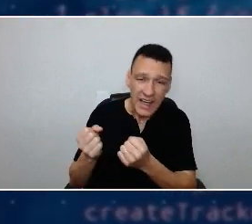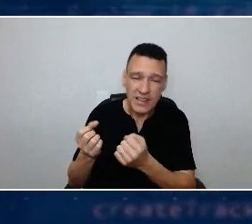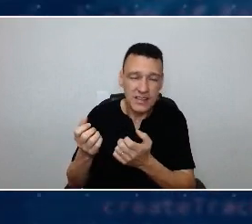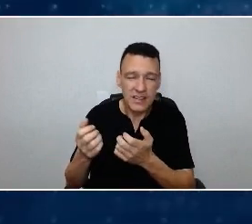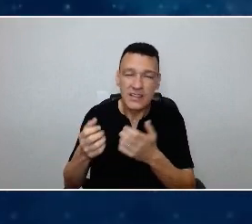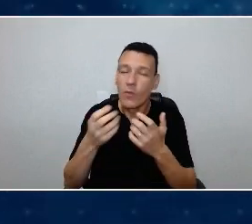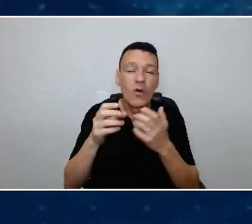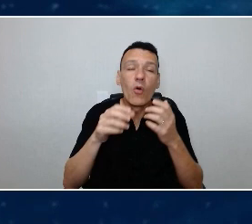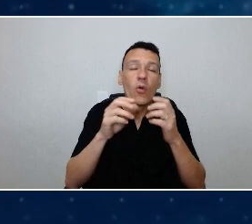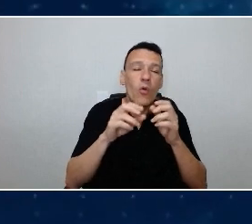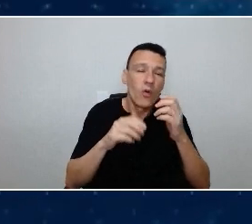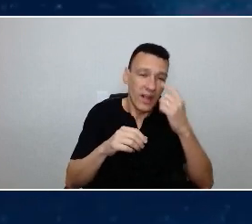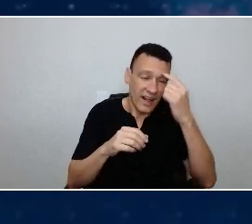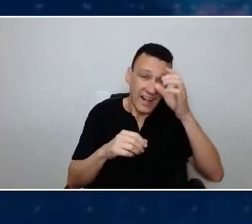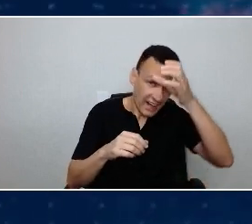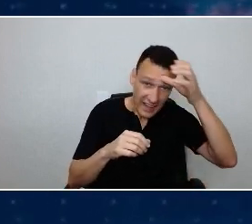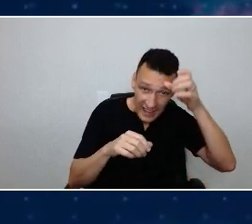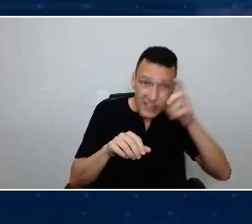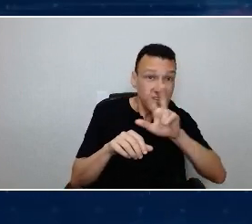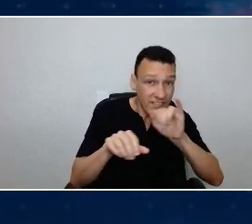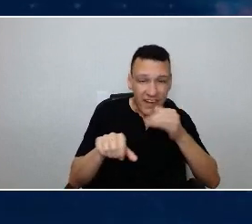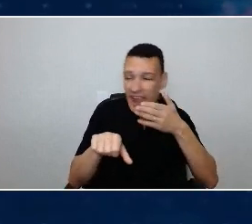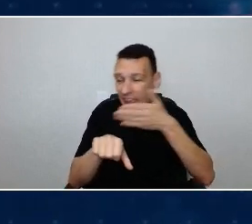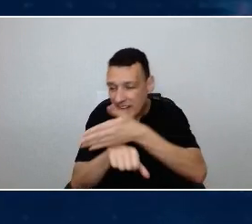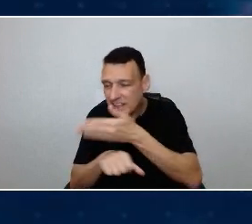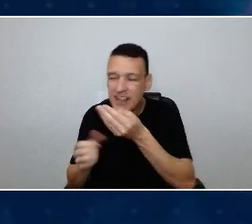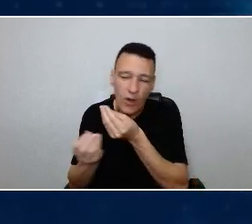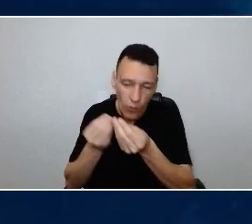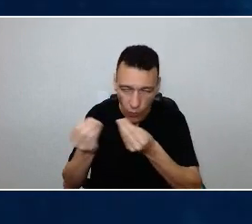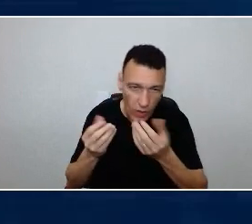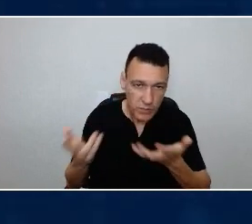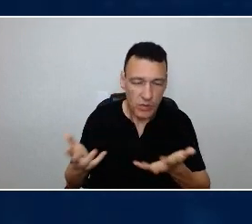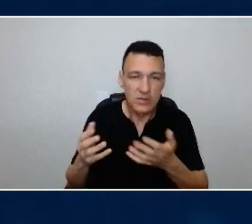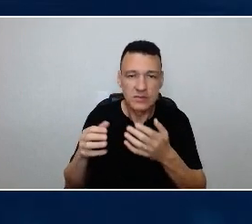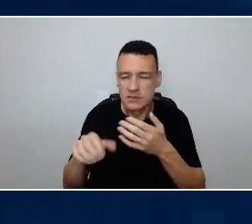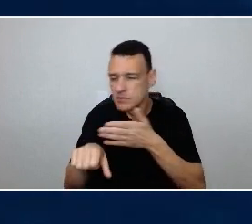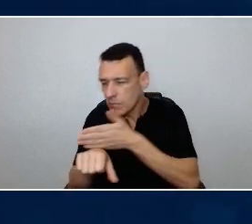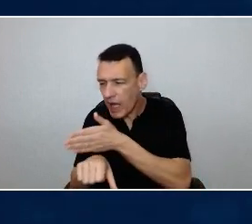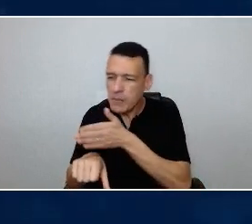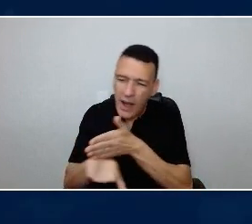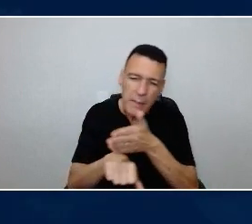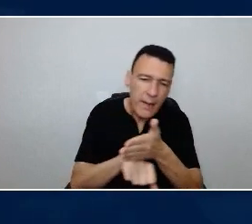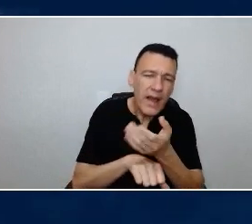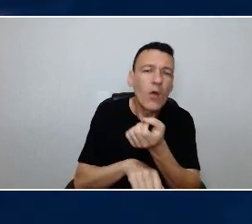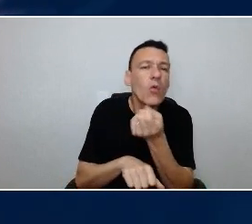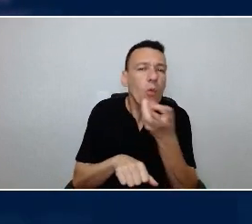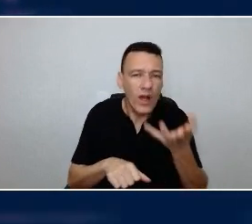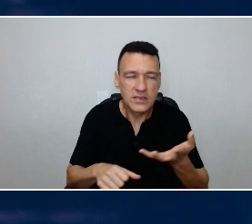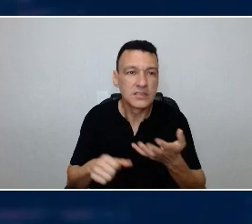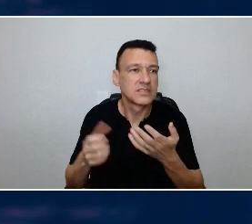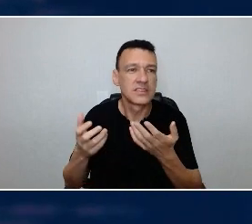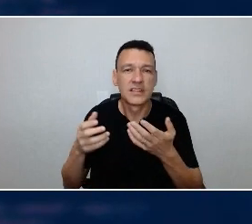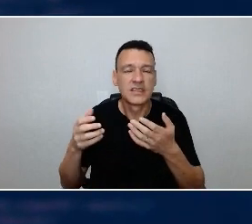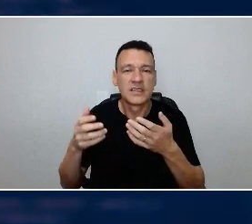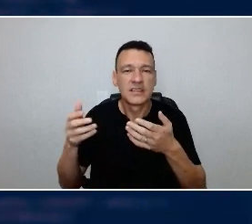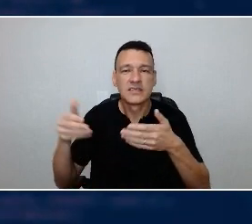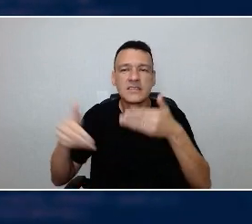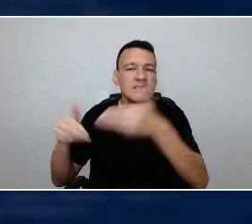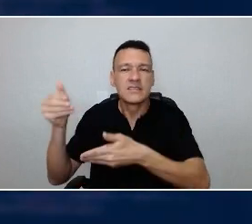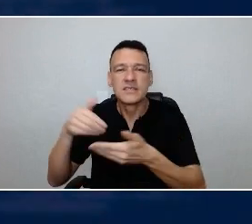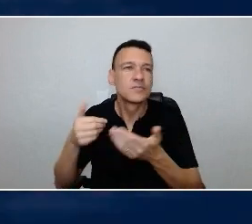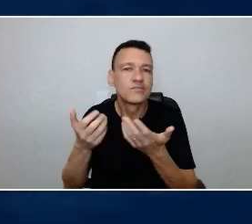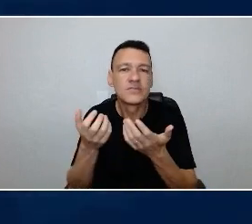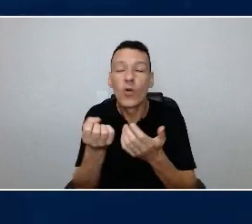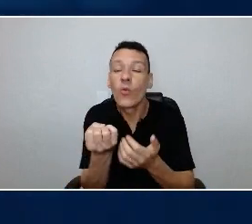quanto cada document da M BB aproximadamente teria quantificar as operações que é basicamente